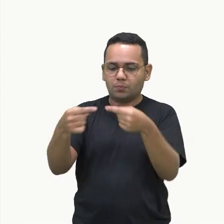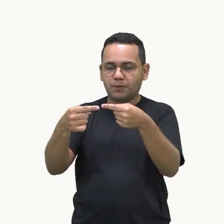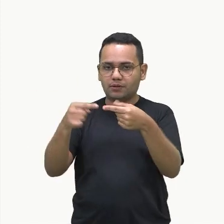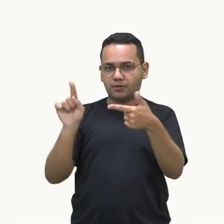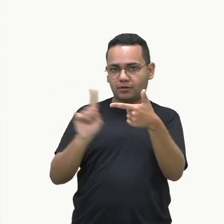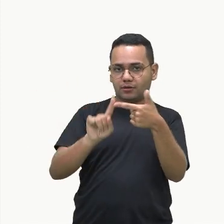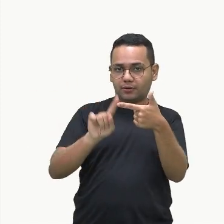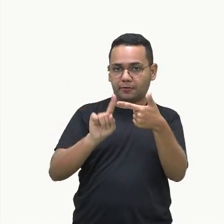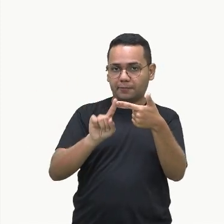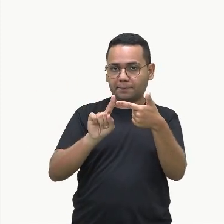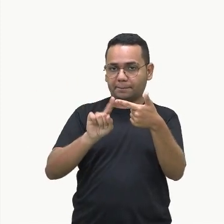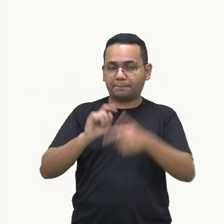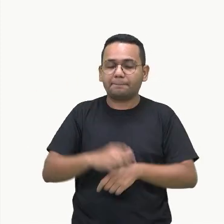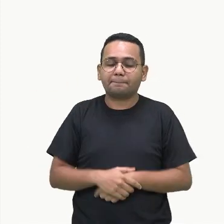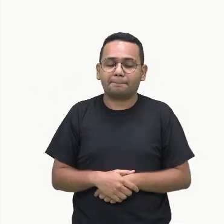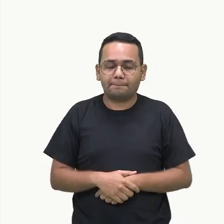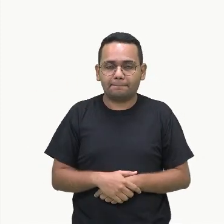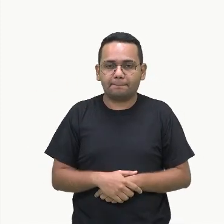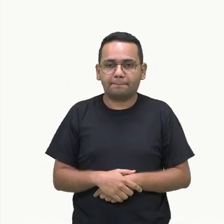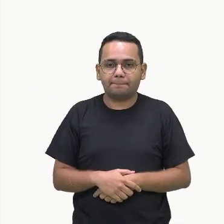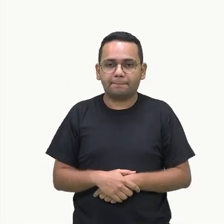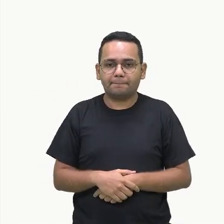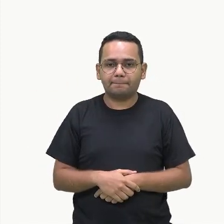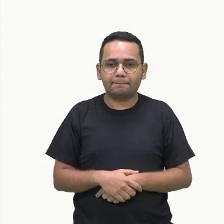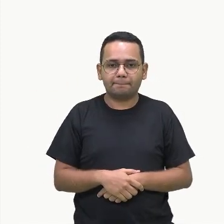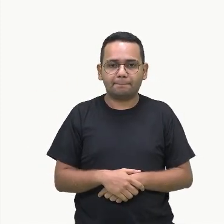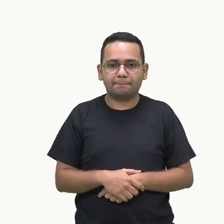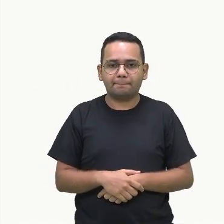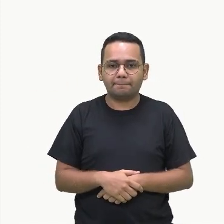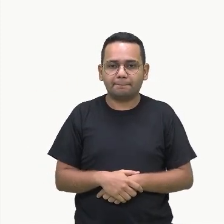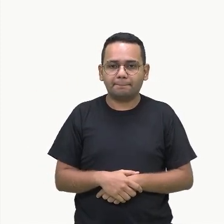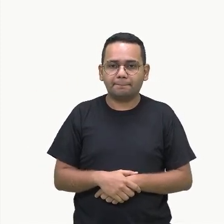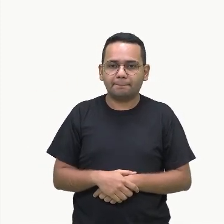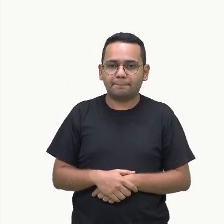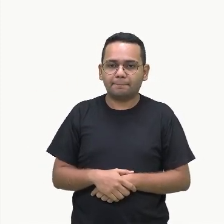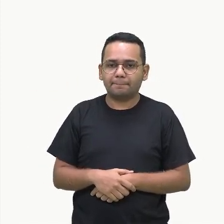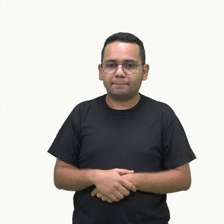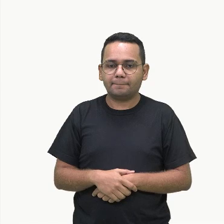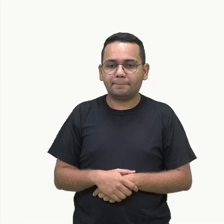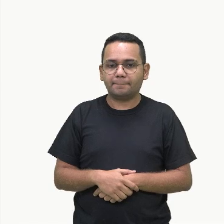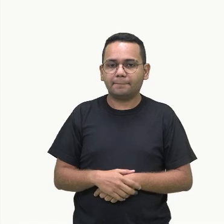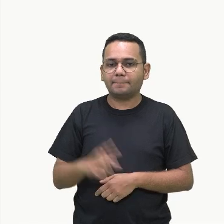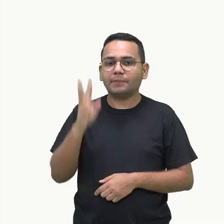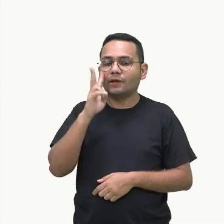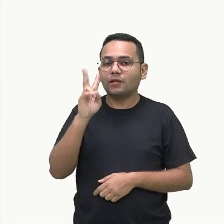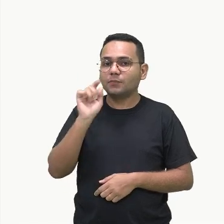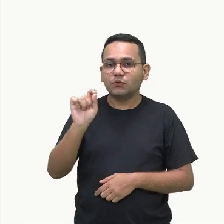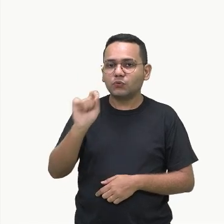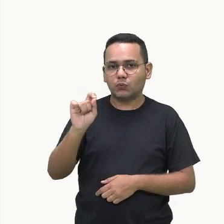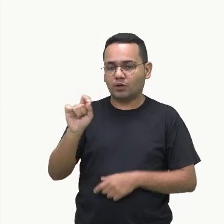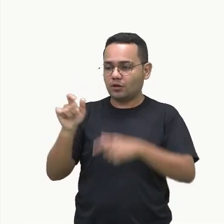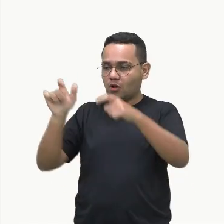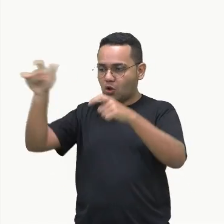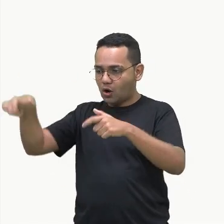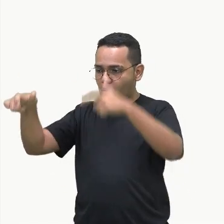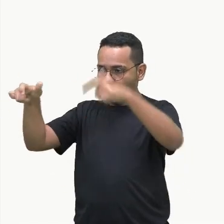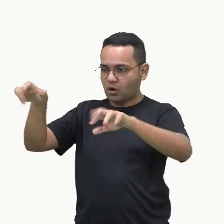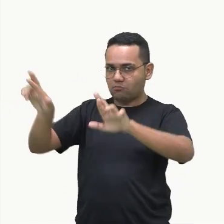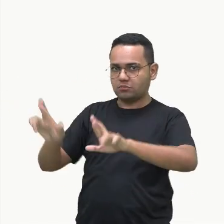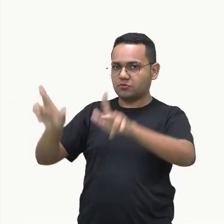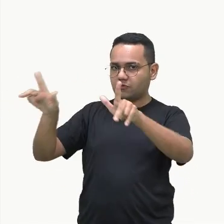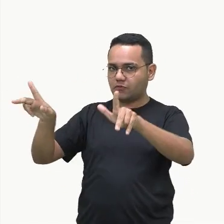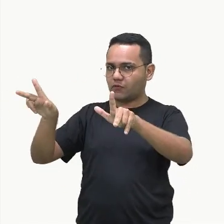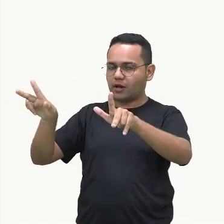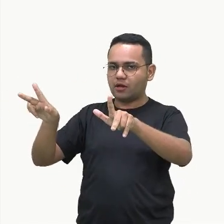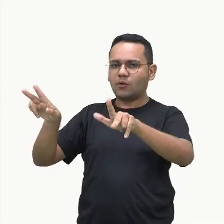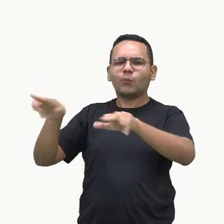alternos internos. Então, retomando, alternos porque estão de lados diferentes em relação à